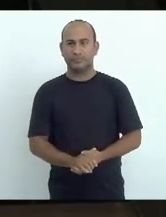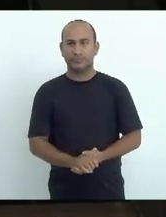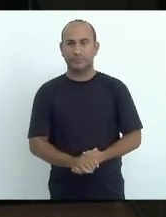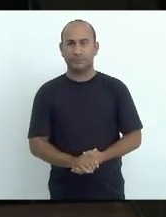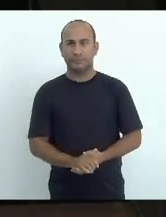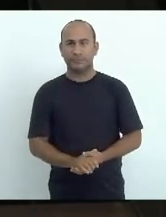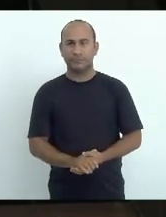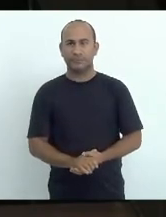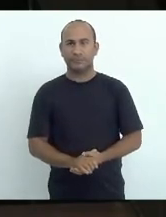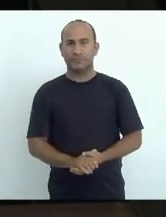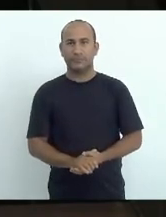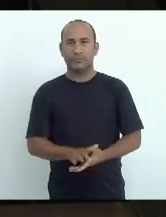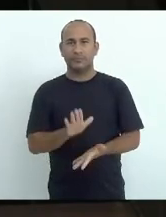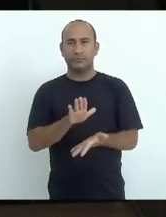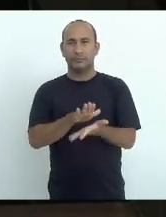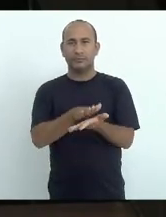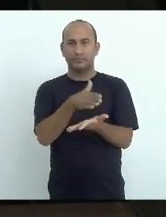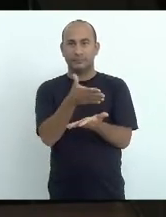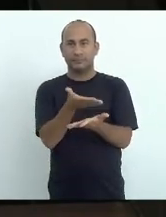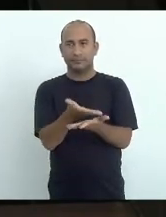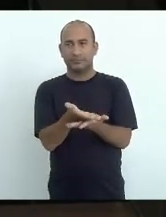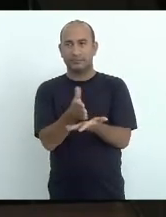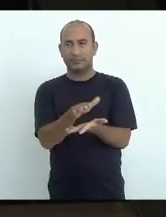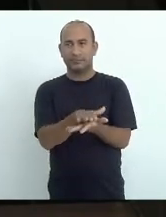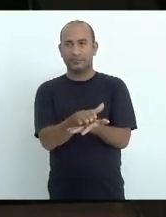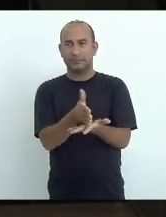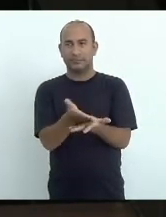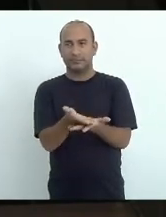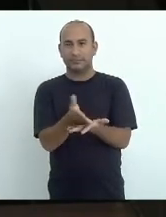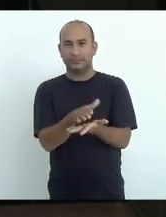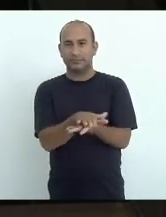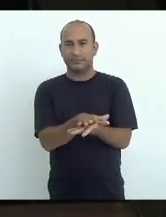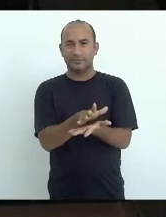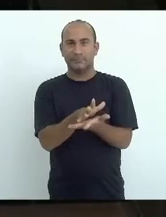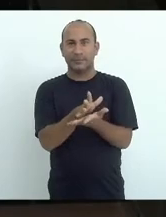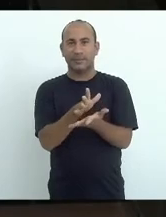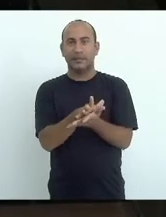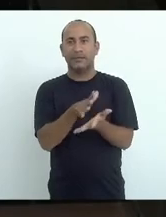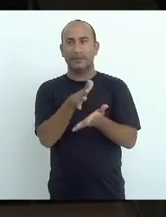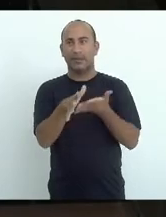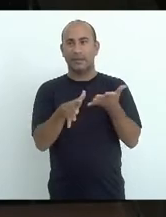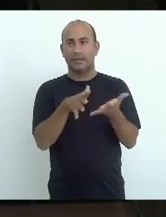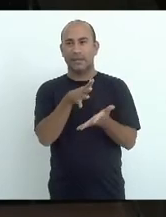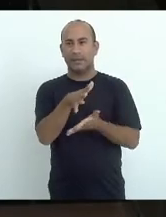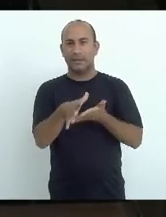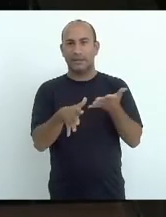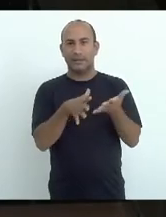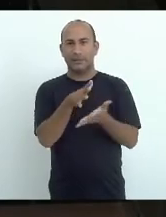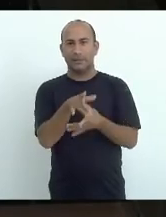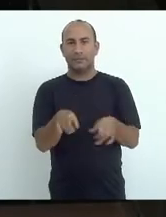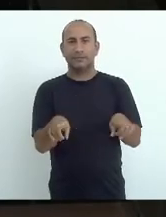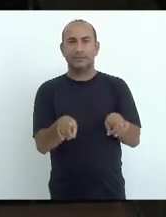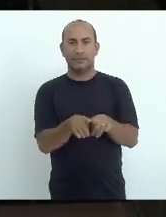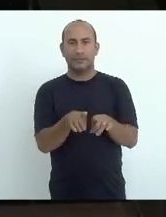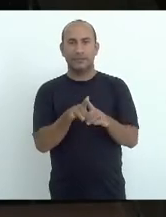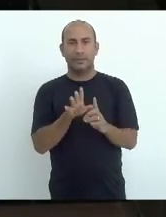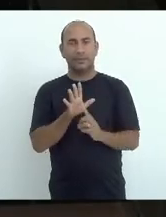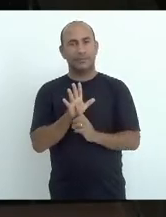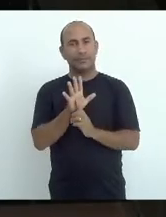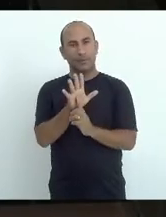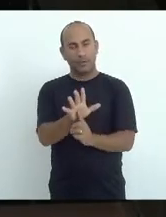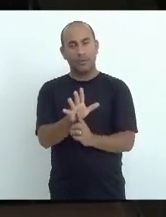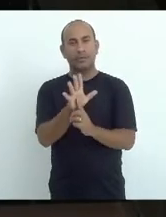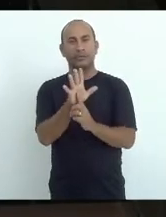senhor intérprete da linguagem de Libra, que leva